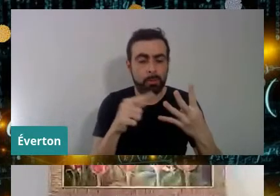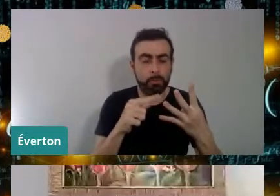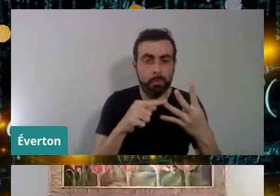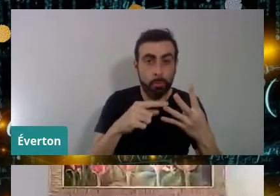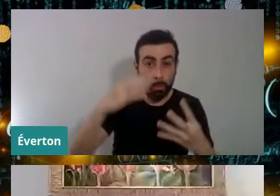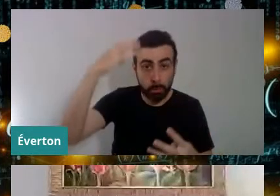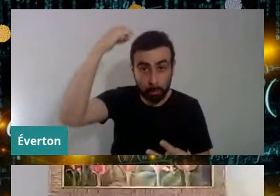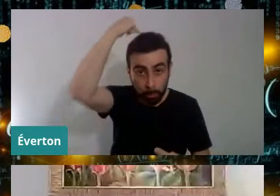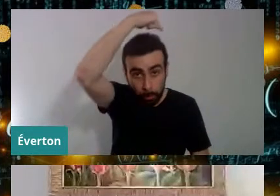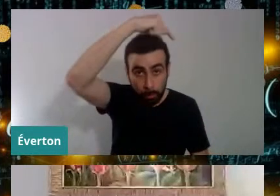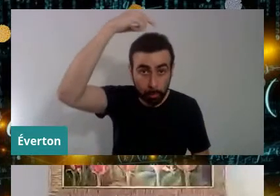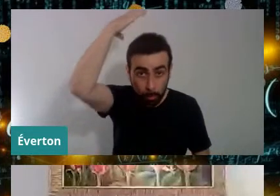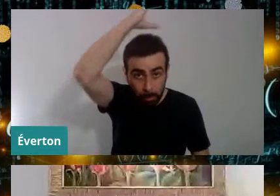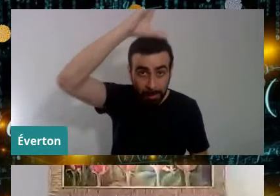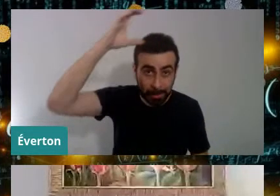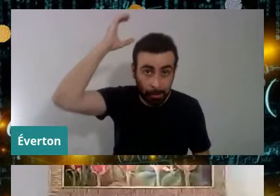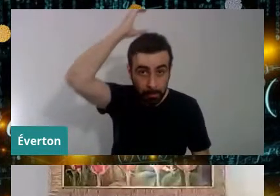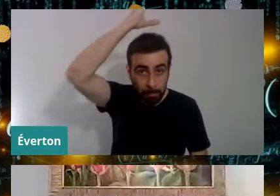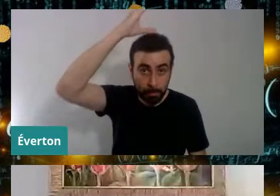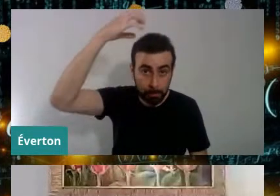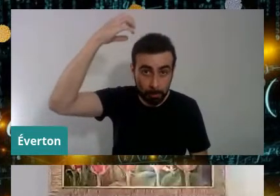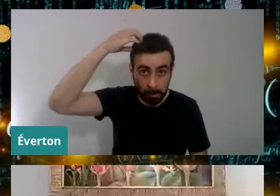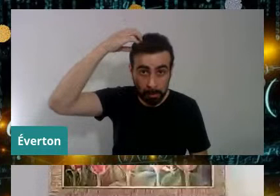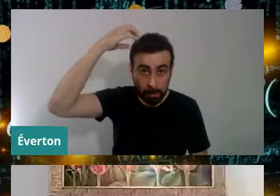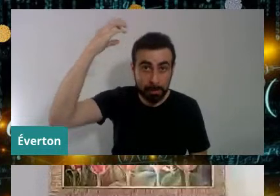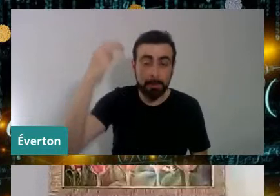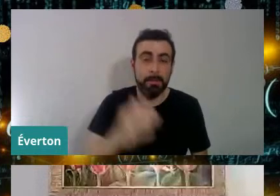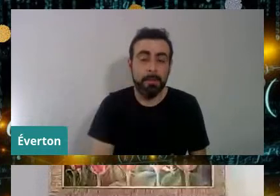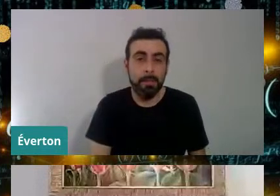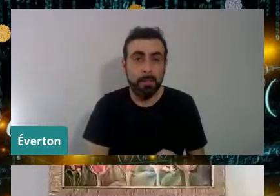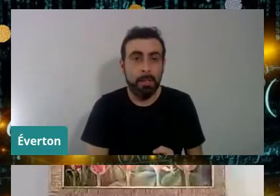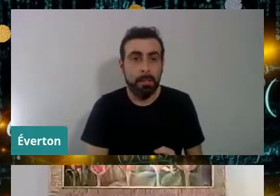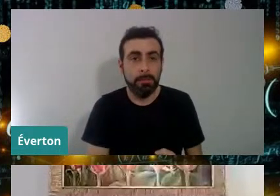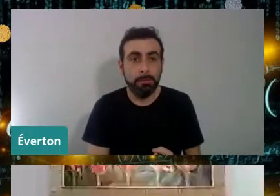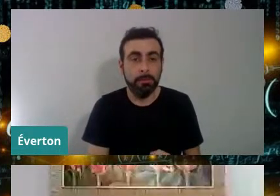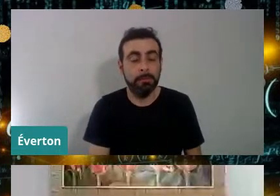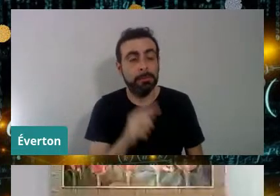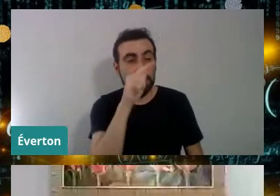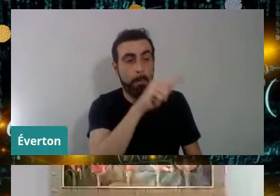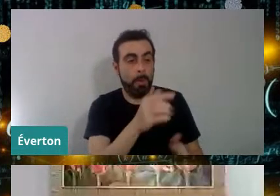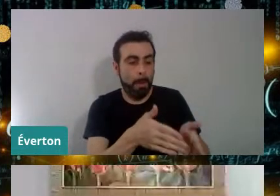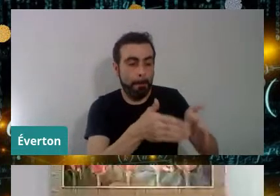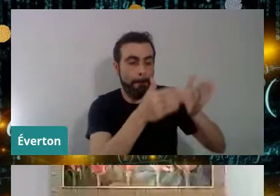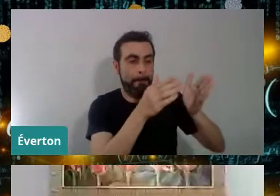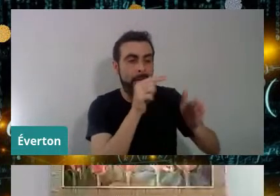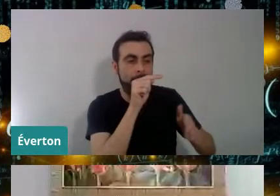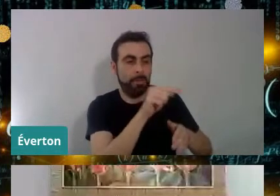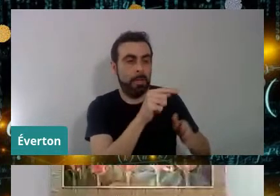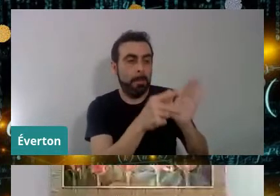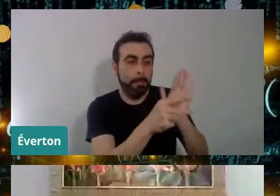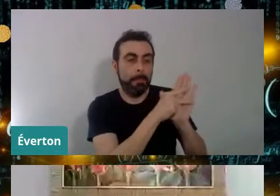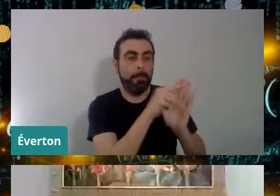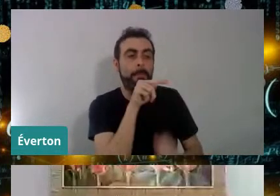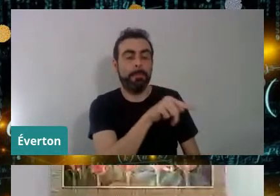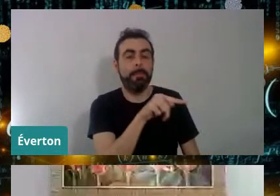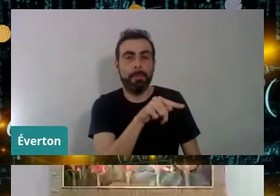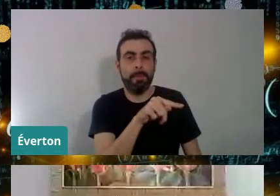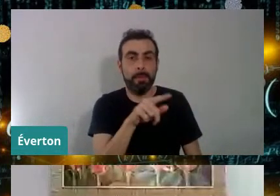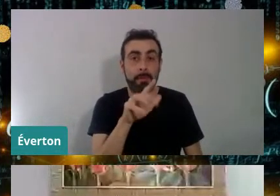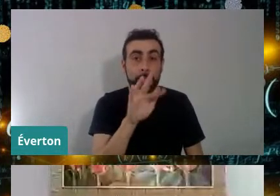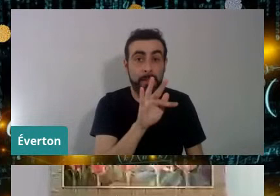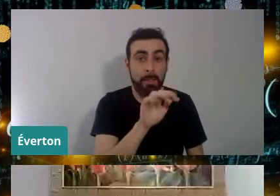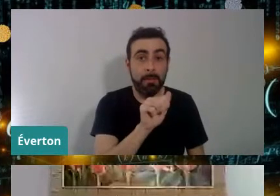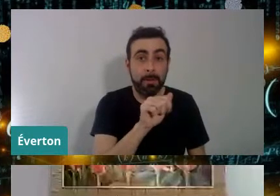ginásio de aplicação, né? E aí depois aquele prédio passou a ser da Fafija, né? Foi feita uma